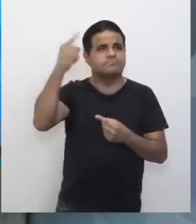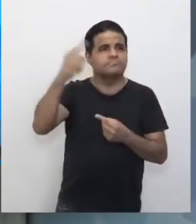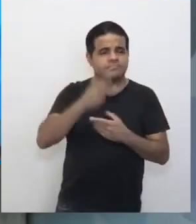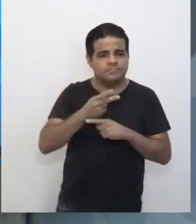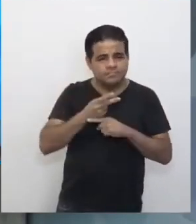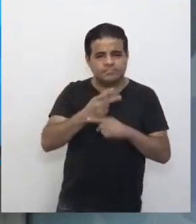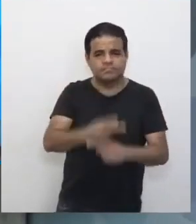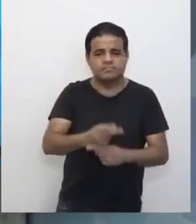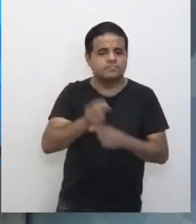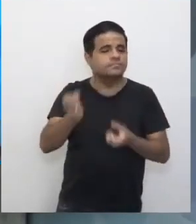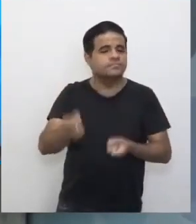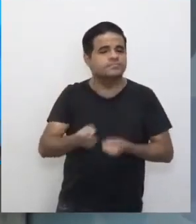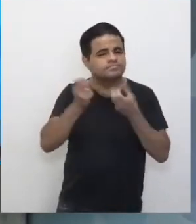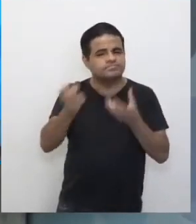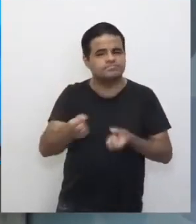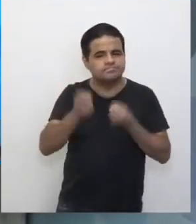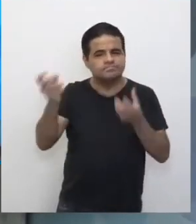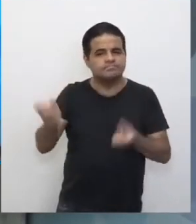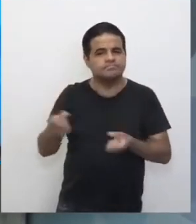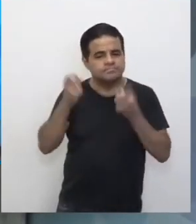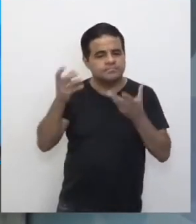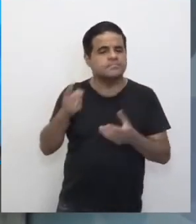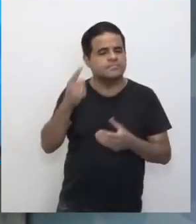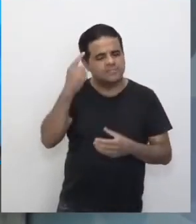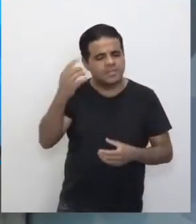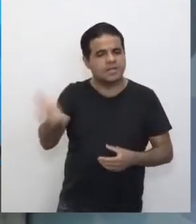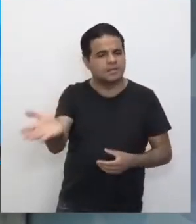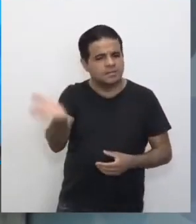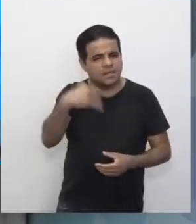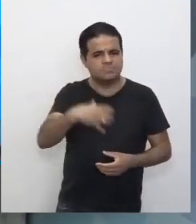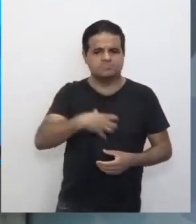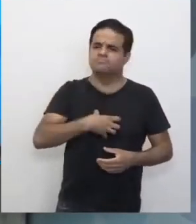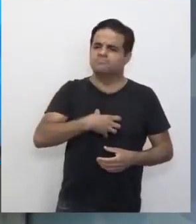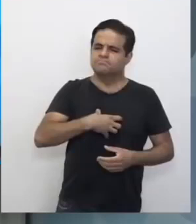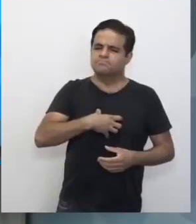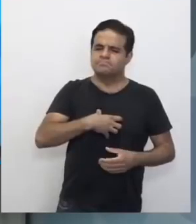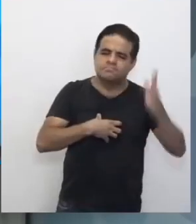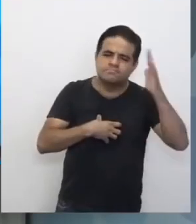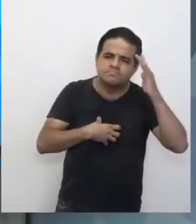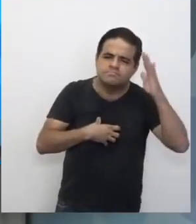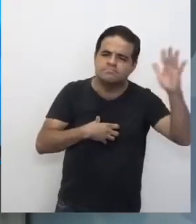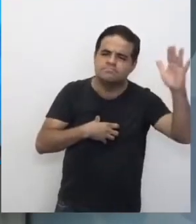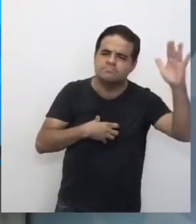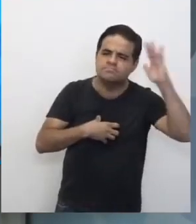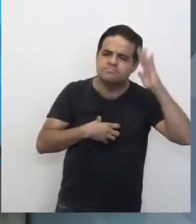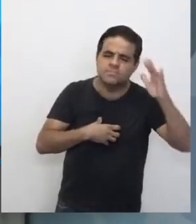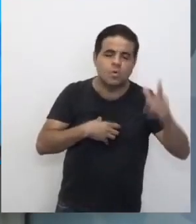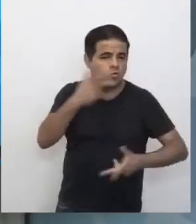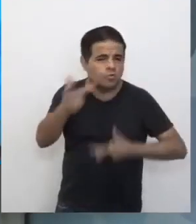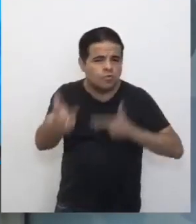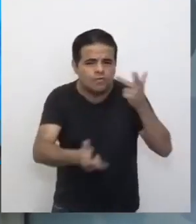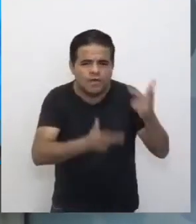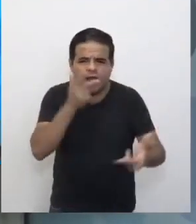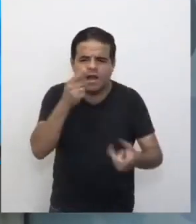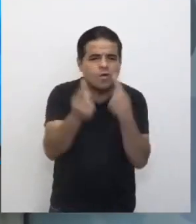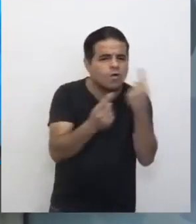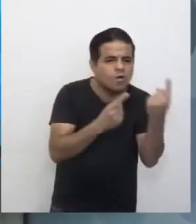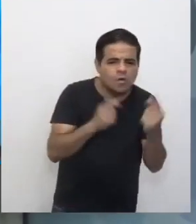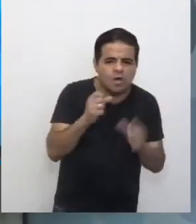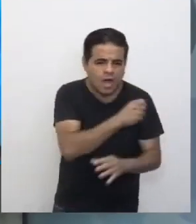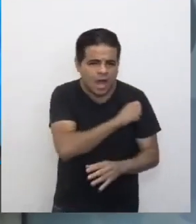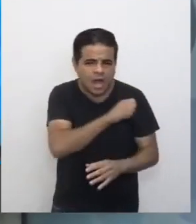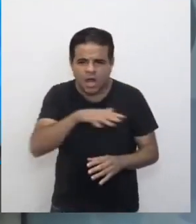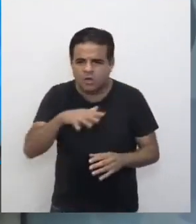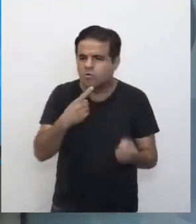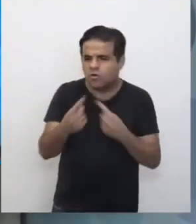a informação sobre aquilo, a gente fica mais repertoriado. Então, agora, quando eu for falar com alguém, quando algum aluno for falar com